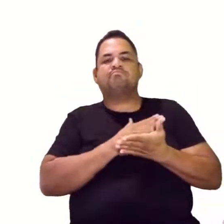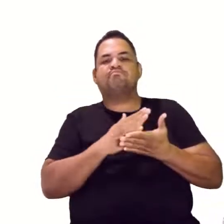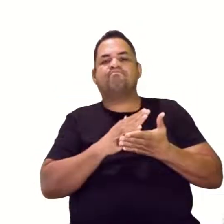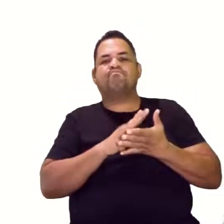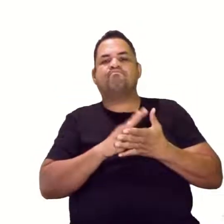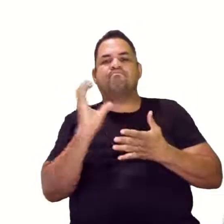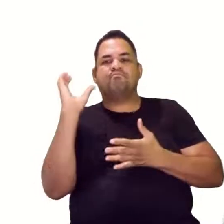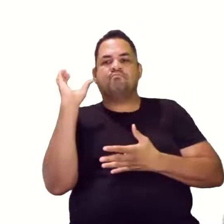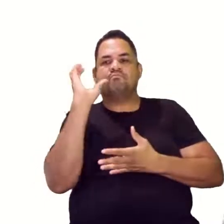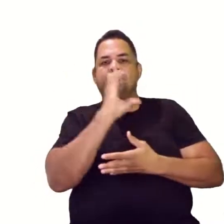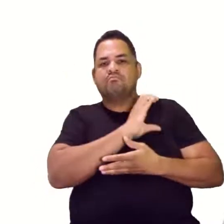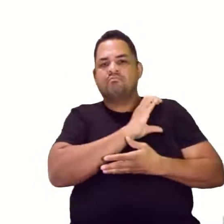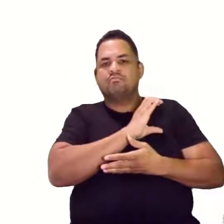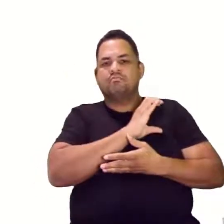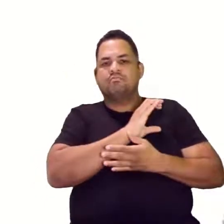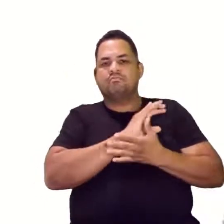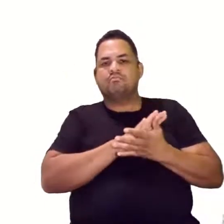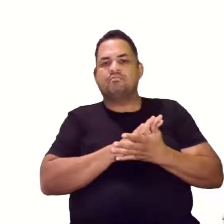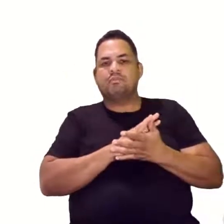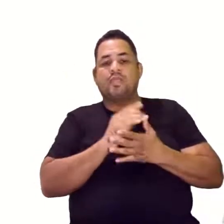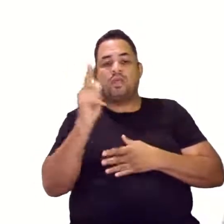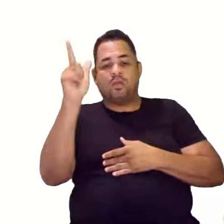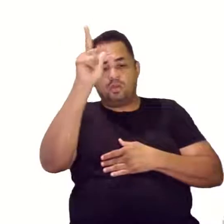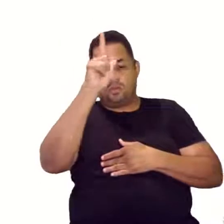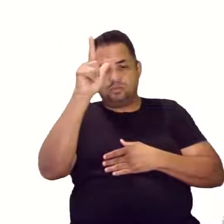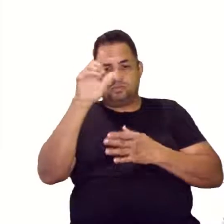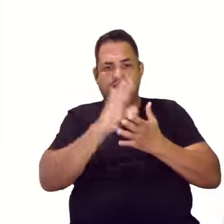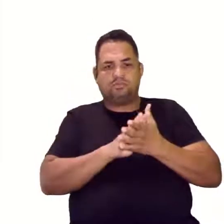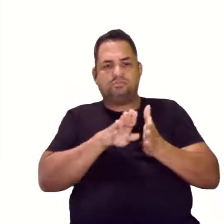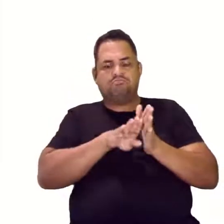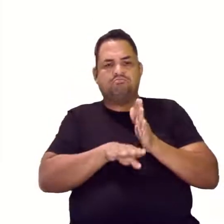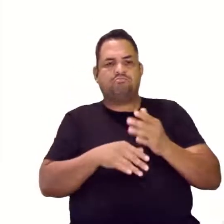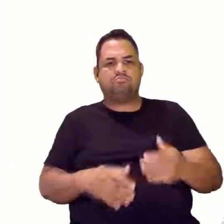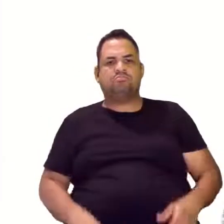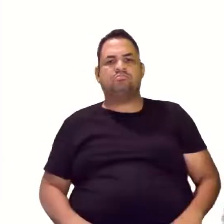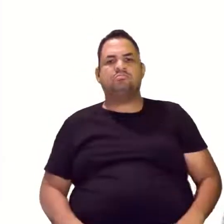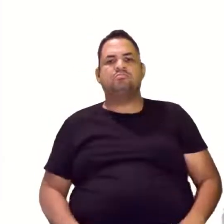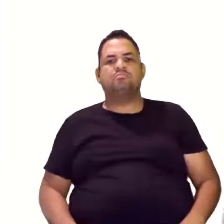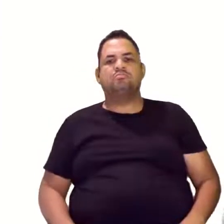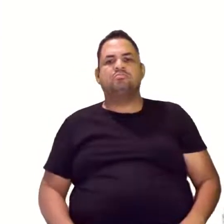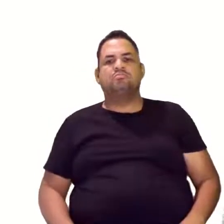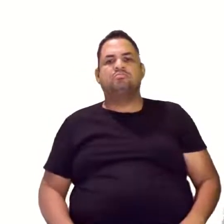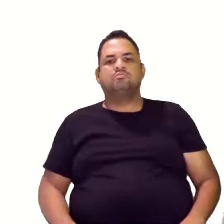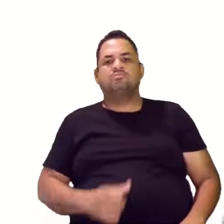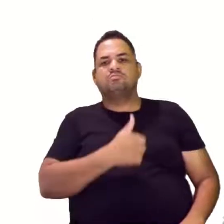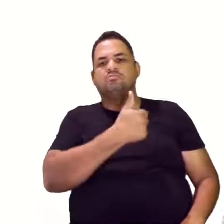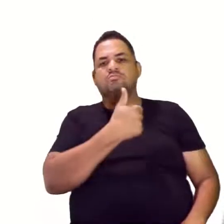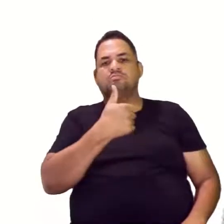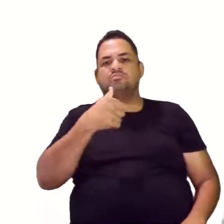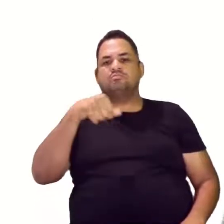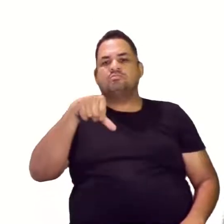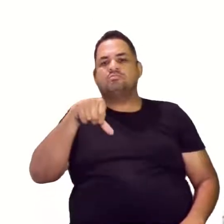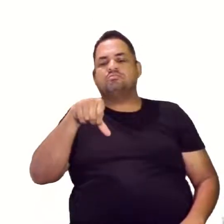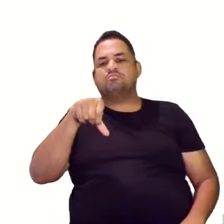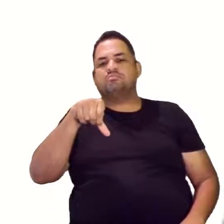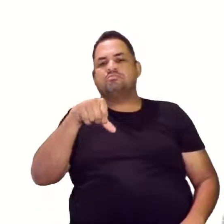princípio rápido e óbvio da questão de subtrair. Vamos subtrair rapidinho. Vamos lá,